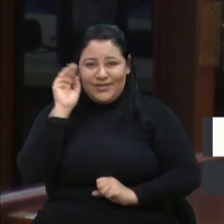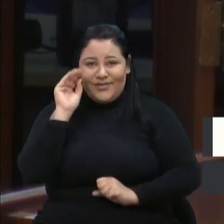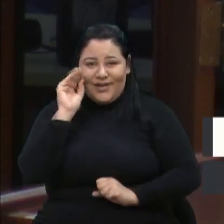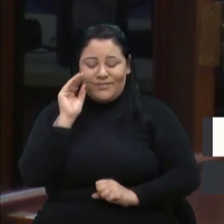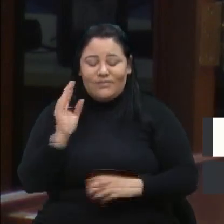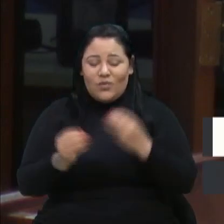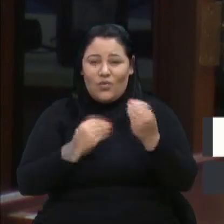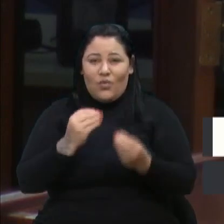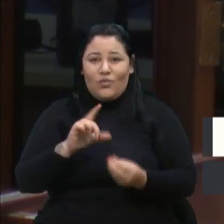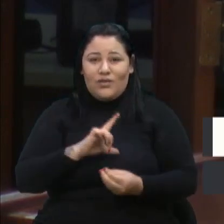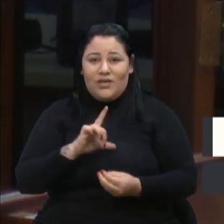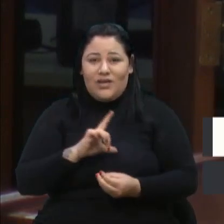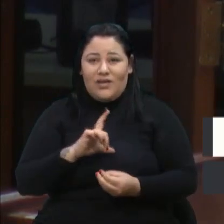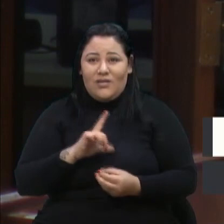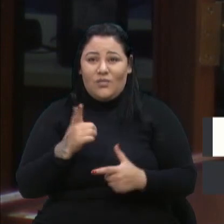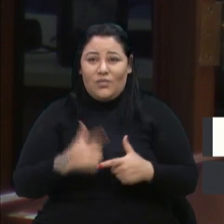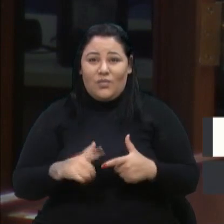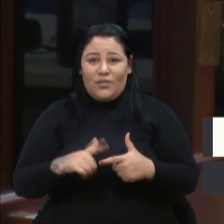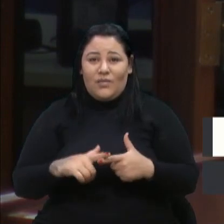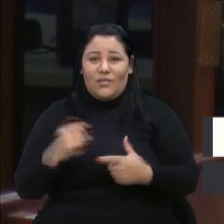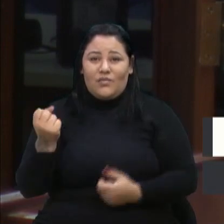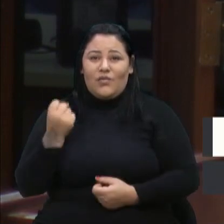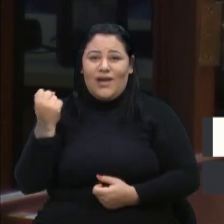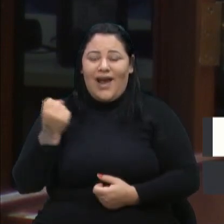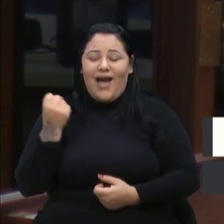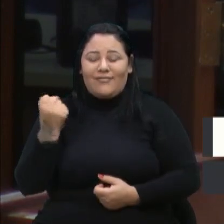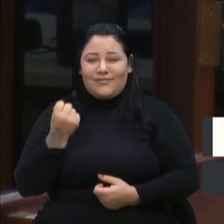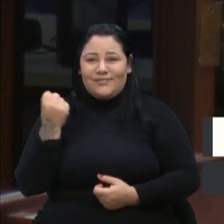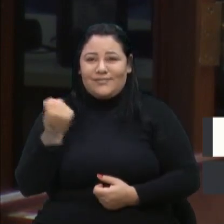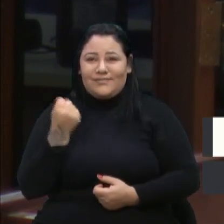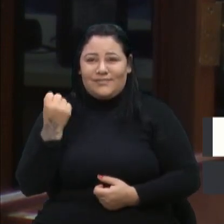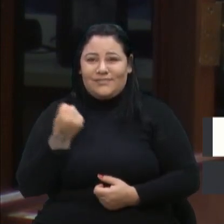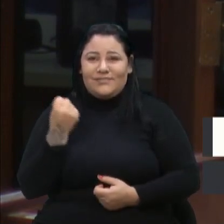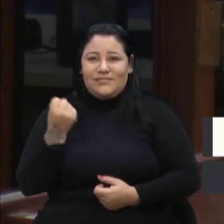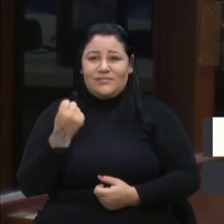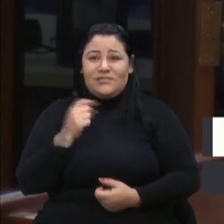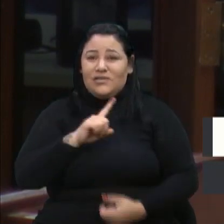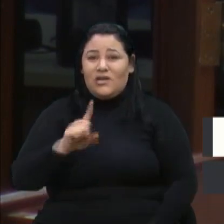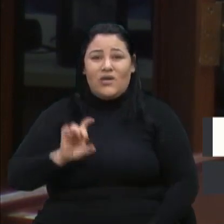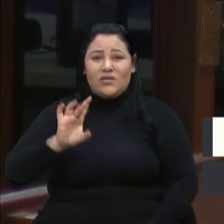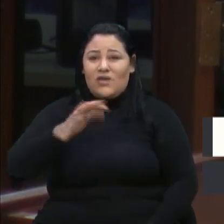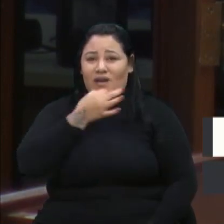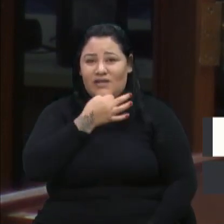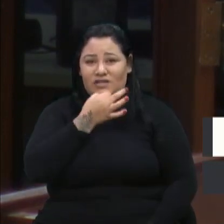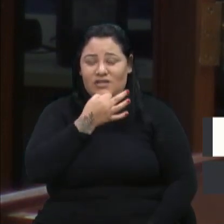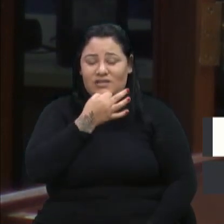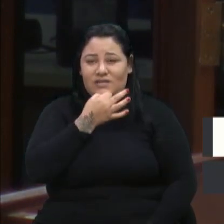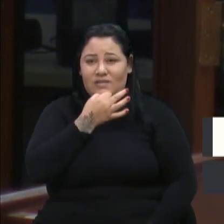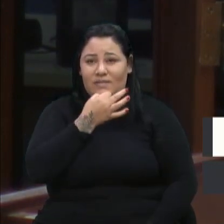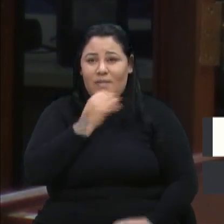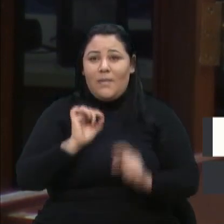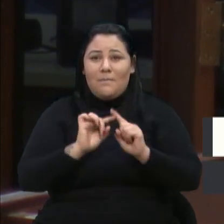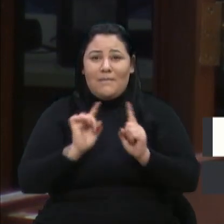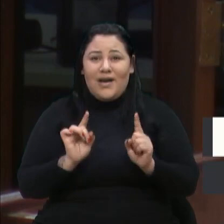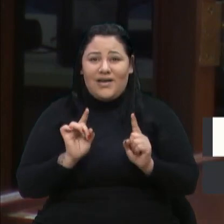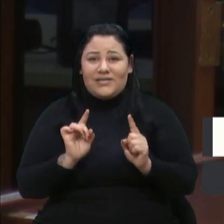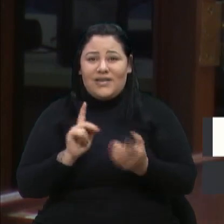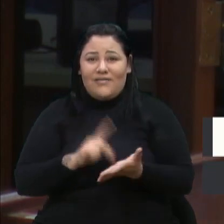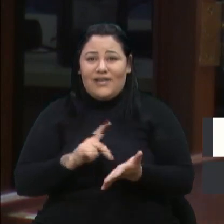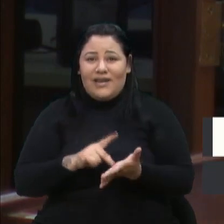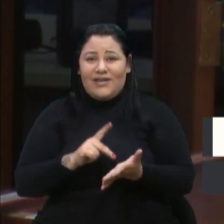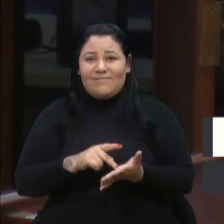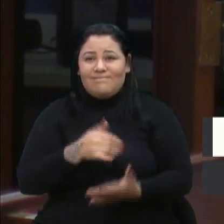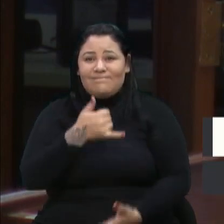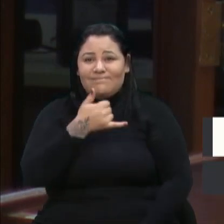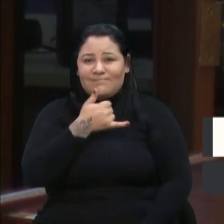problema muito grave, e eu não diria nem que é no município de Caxias do Sul, mas eu diria que é uma realidade, infelizmente,